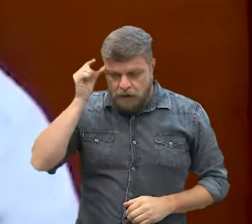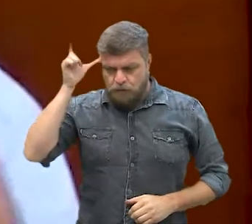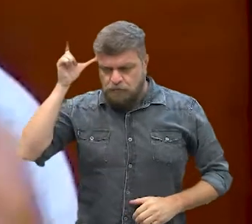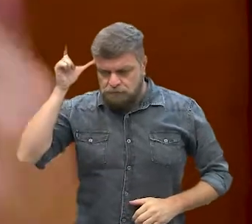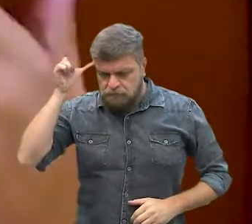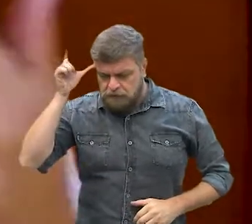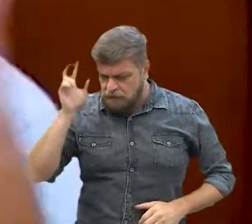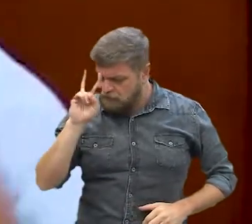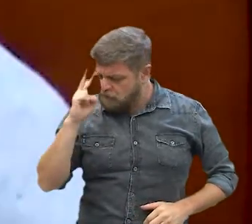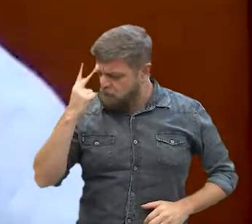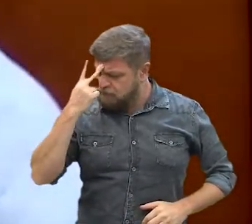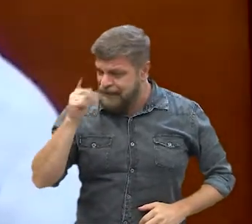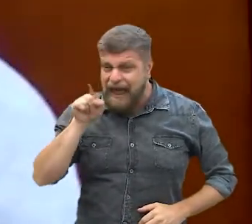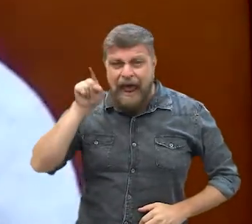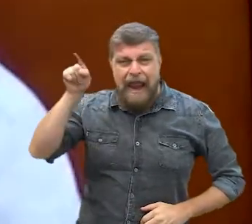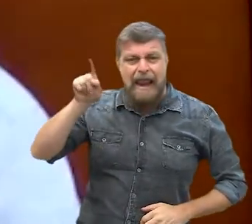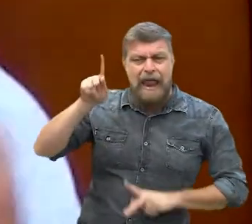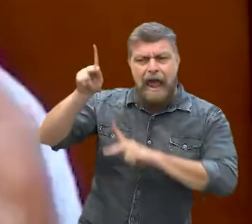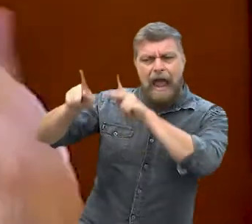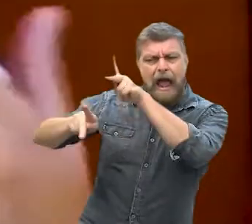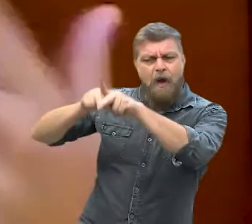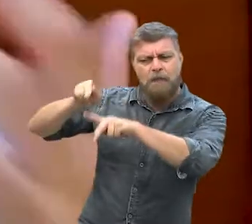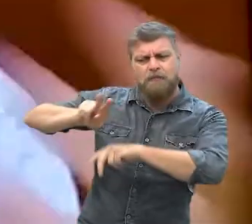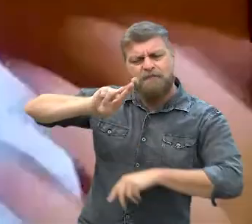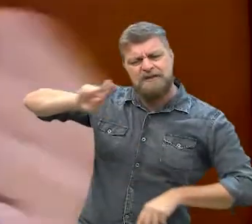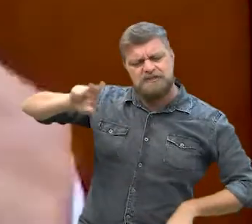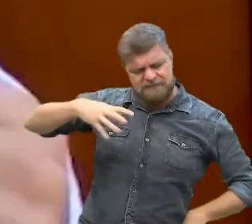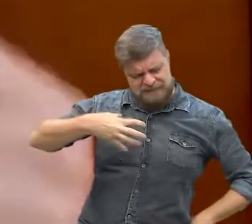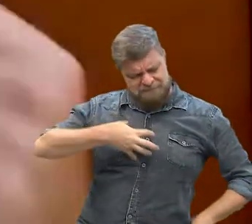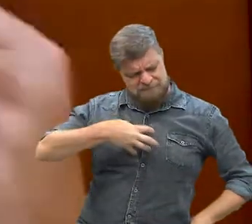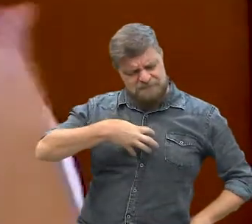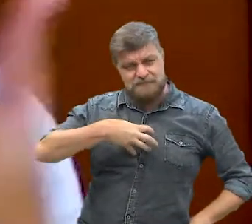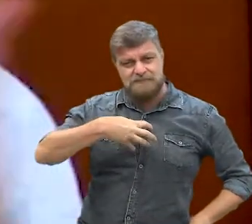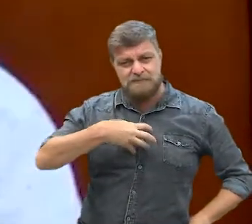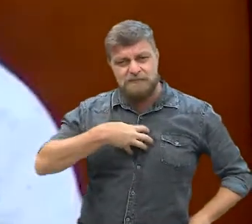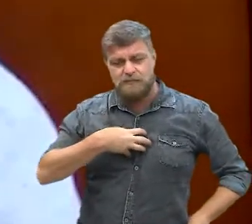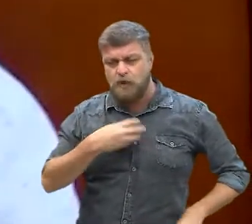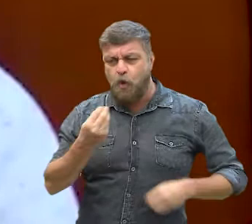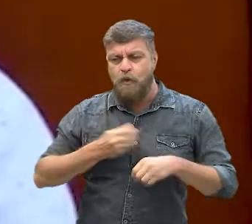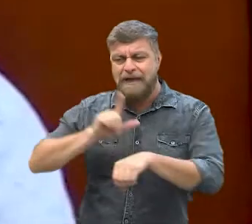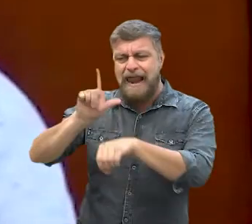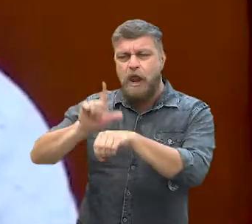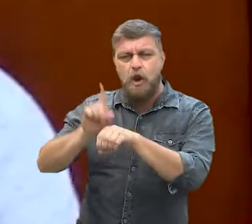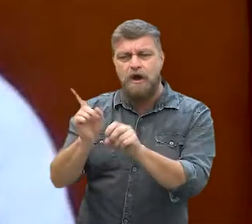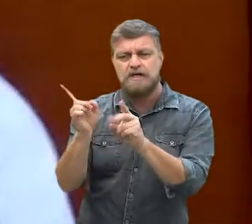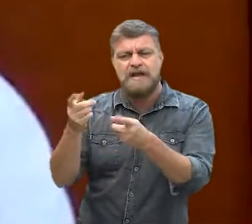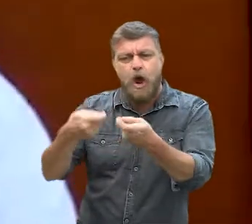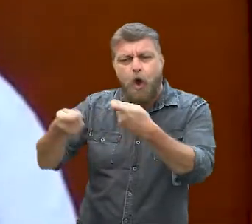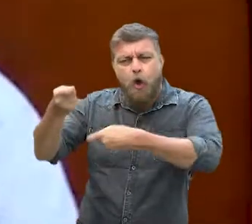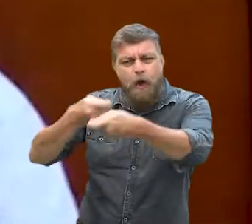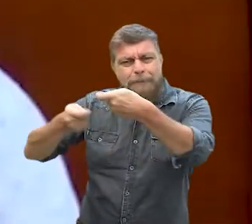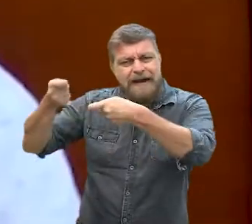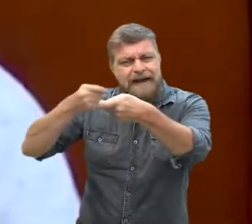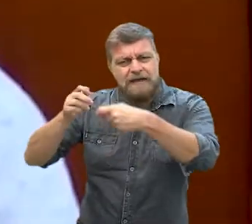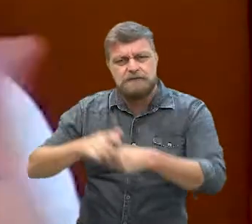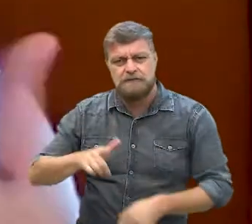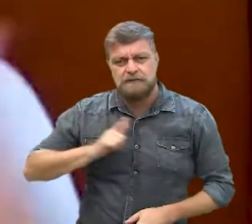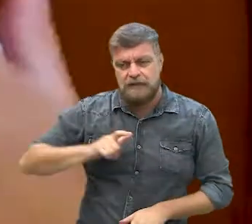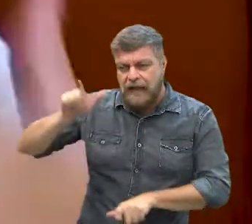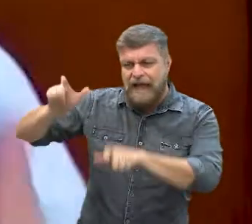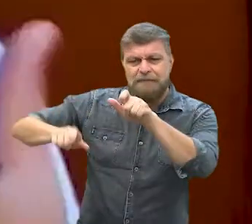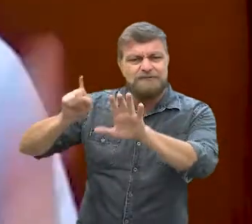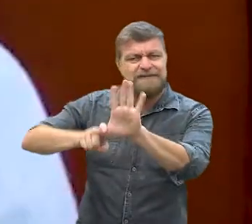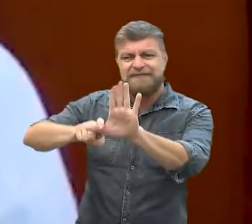né? Como as pessoas se comportam lá fora, como elas têm a vida delas, como são os comércios lá fora, né? Todo mundo é